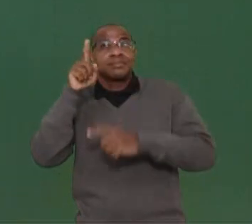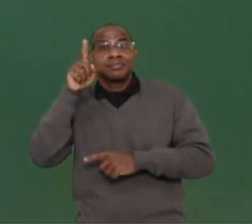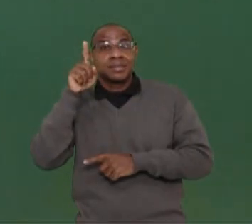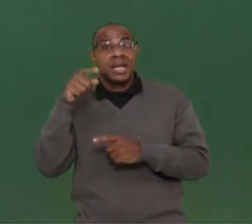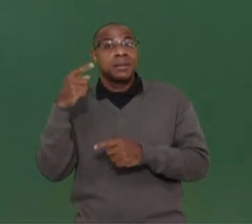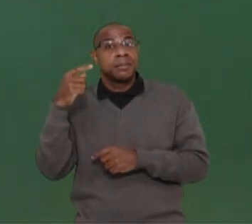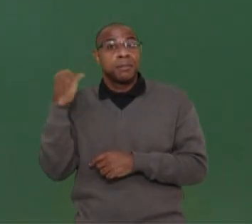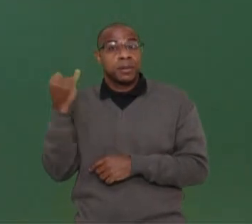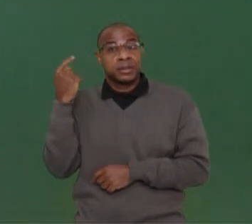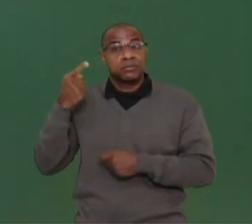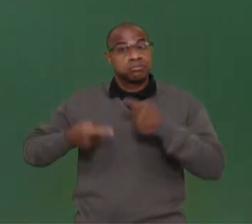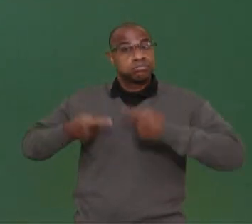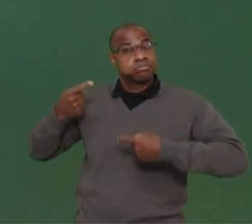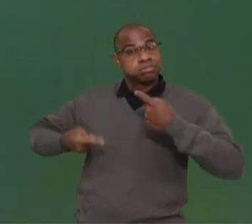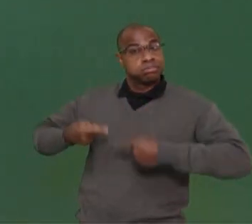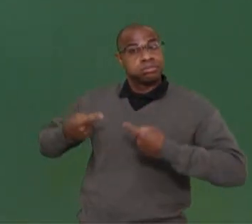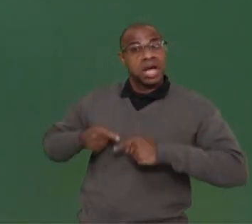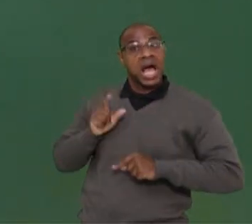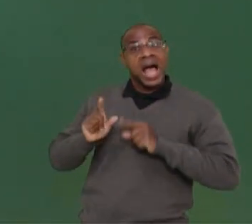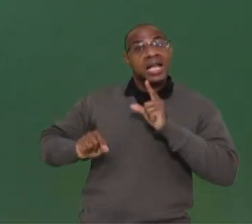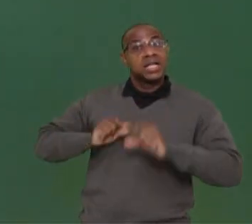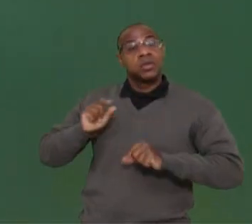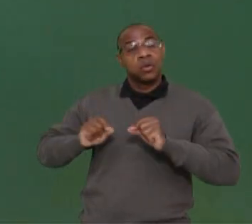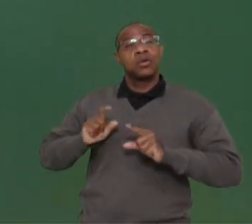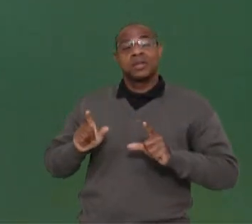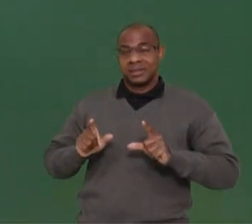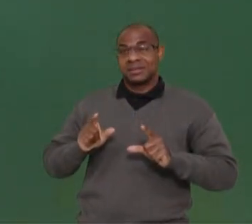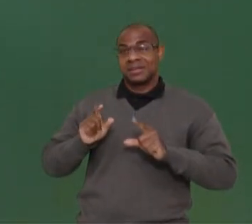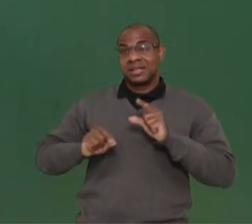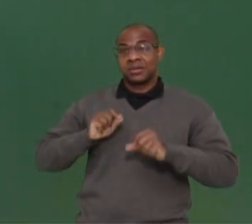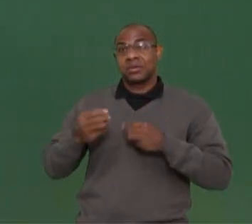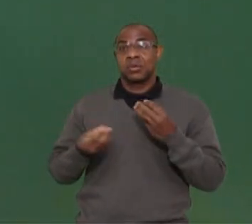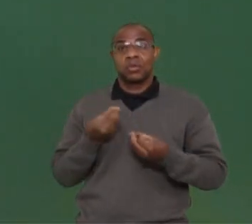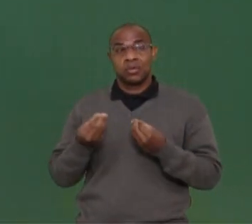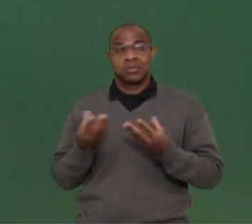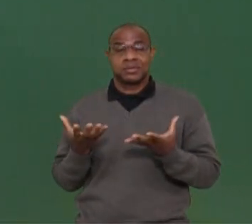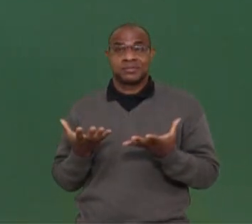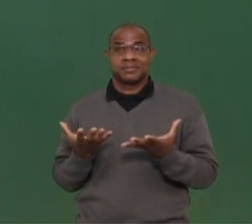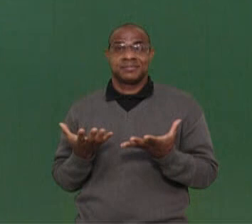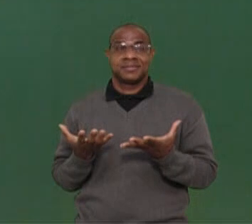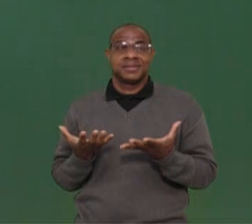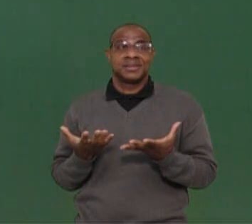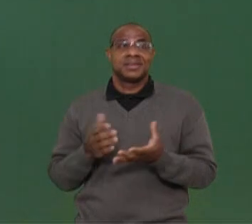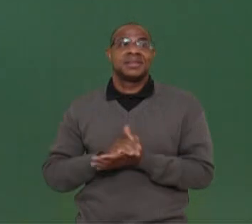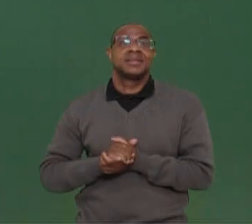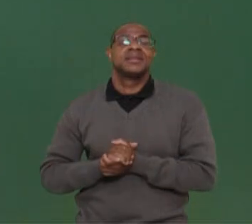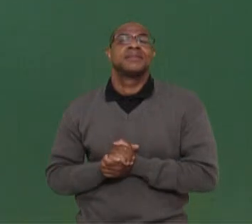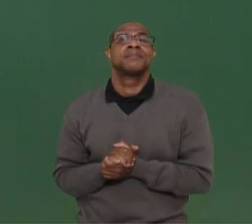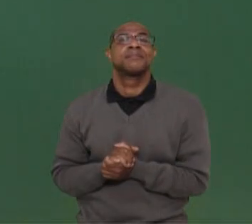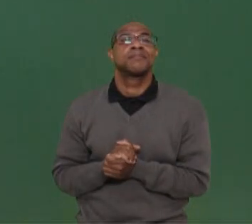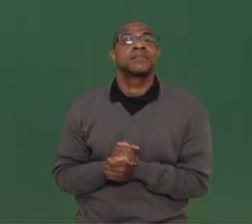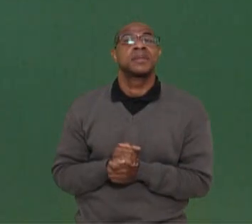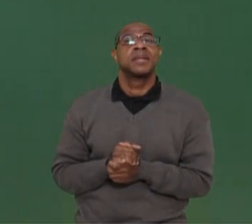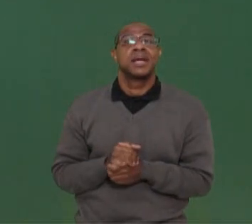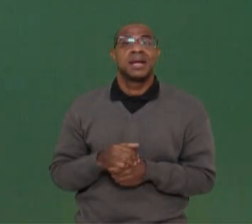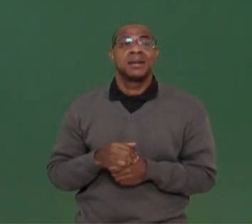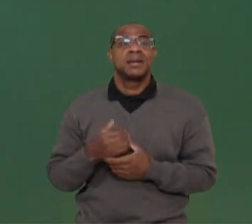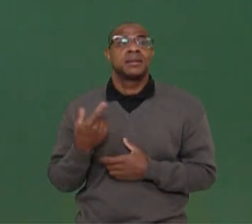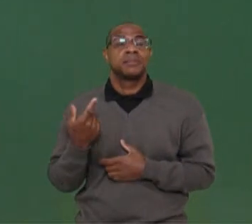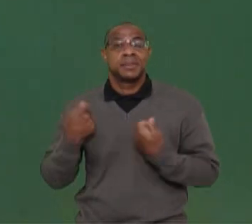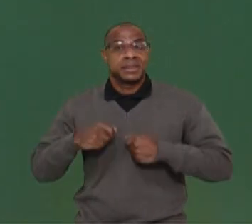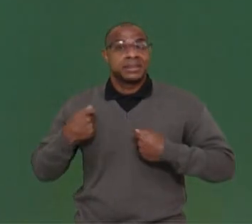você discutir. A escolha interfere, uma escolha interfere na outra ou não. Tá? Então a gente sempre tem que estar pensando